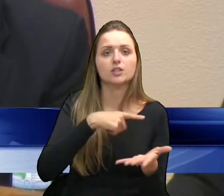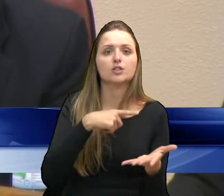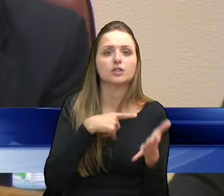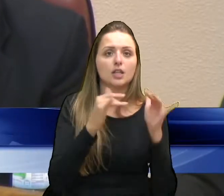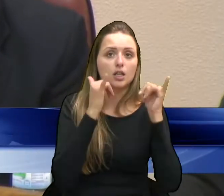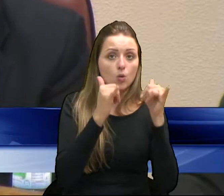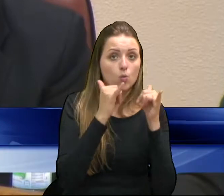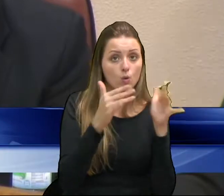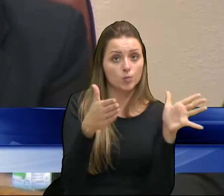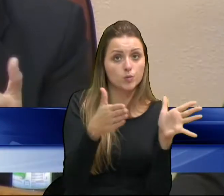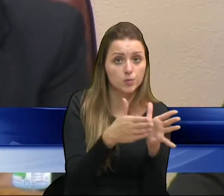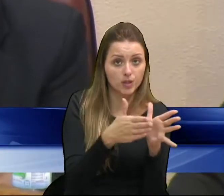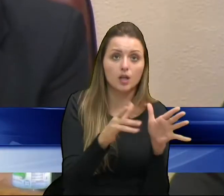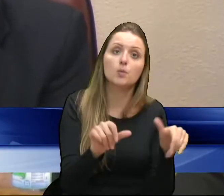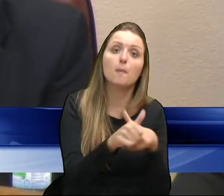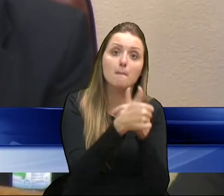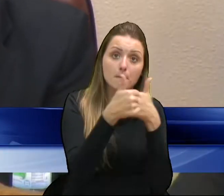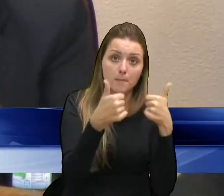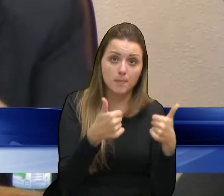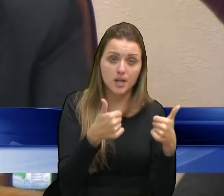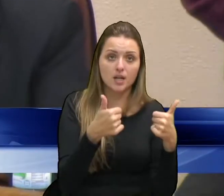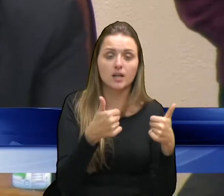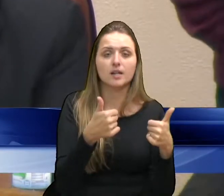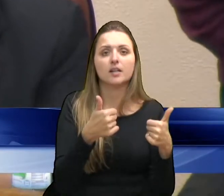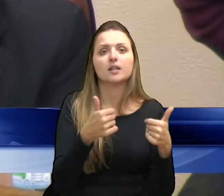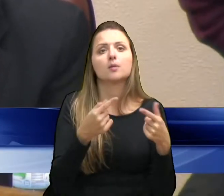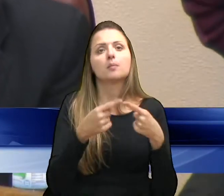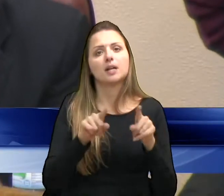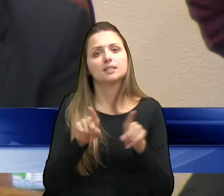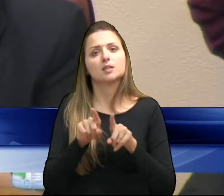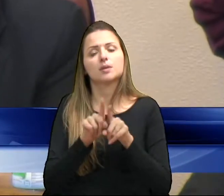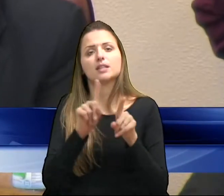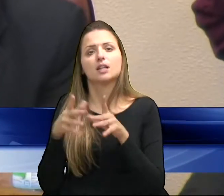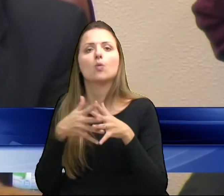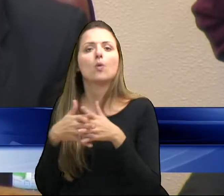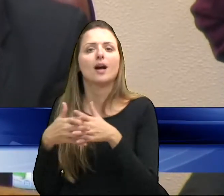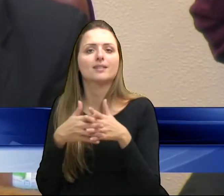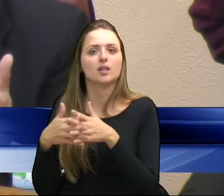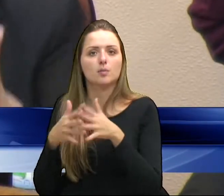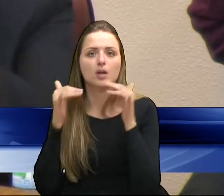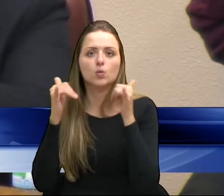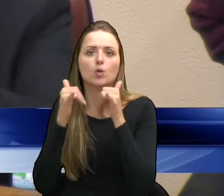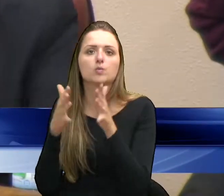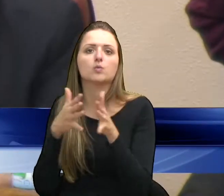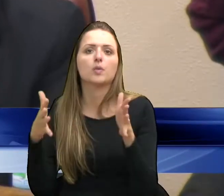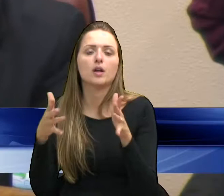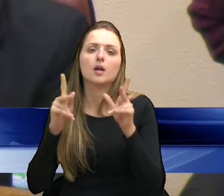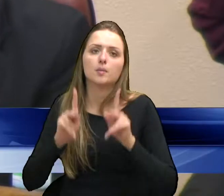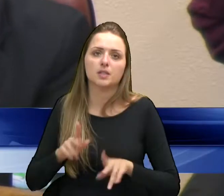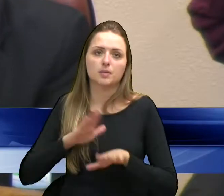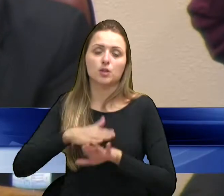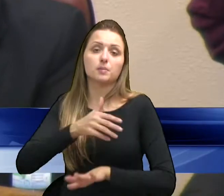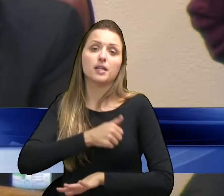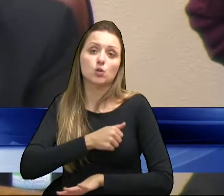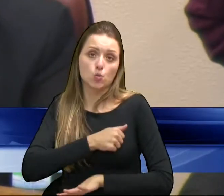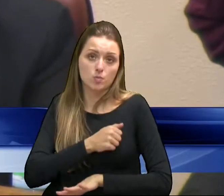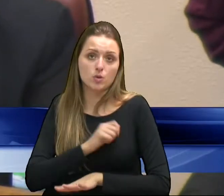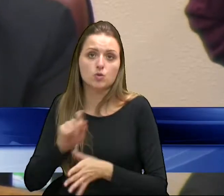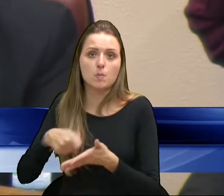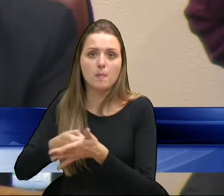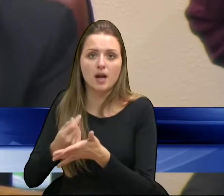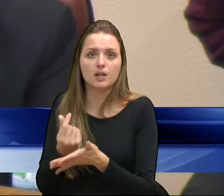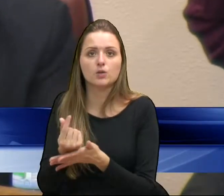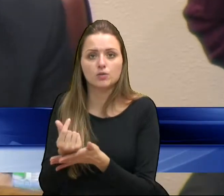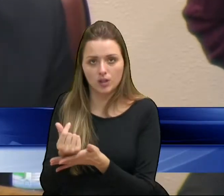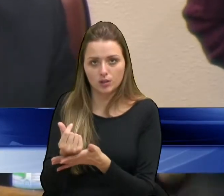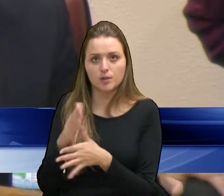lotação melhor, mas que também não impacte, né, no coletivo, para que os mais humildes paguem uma passagem maior.